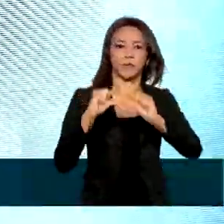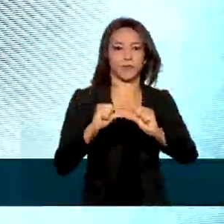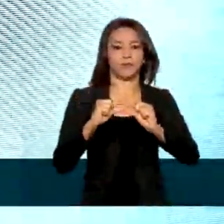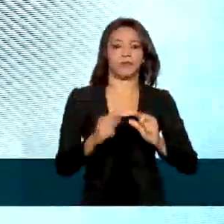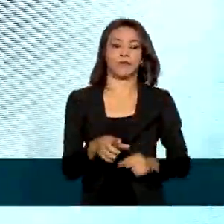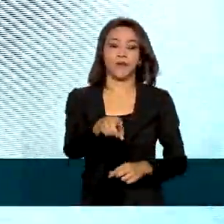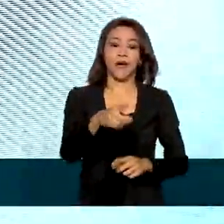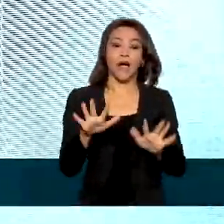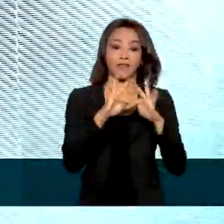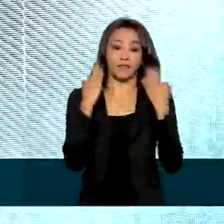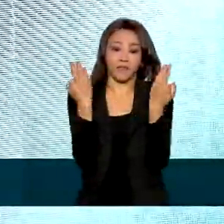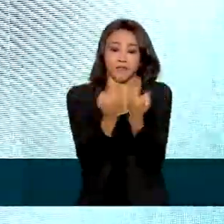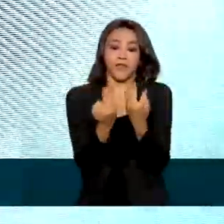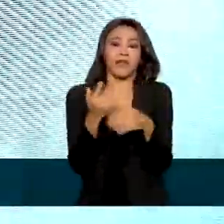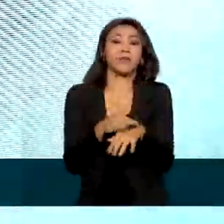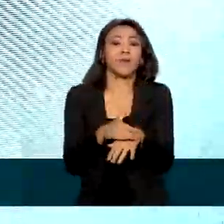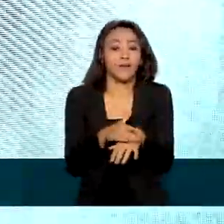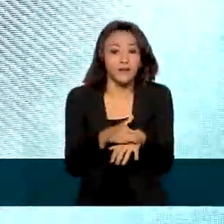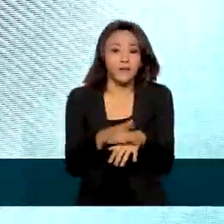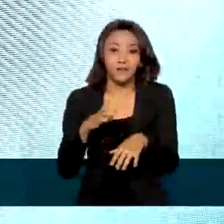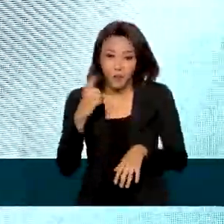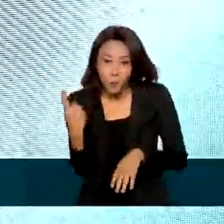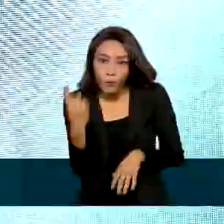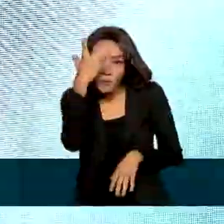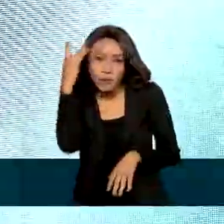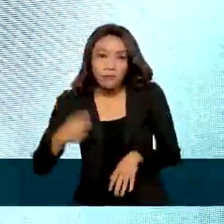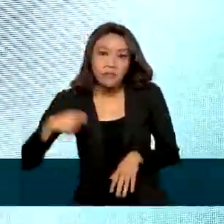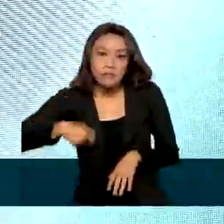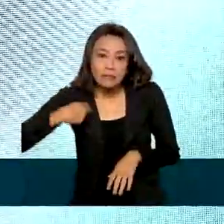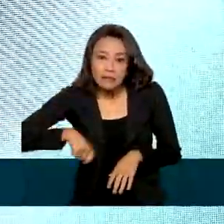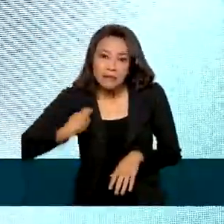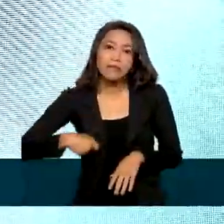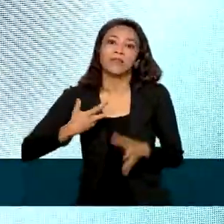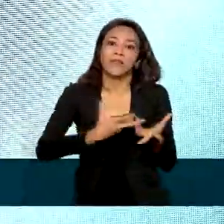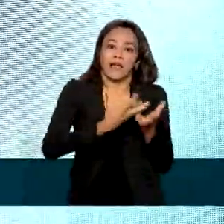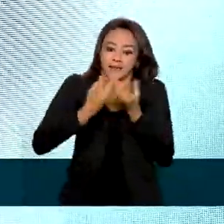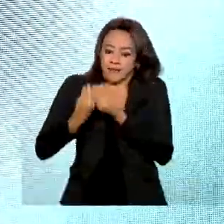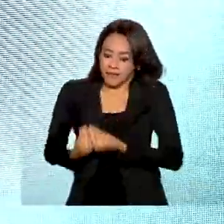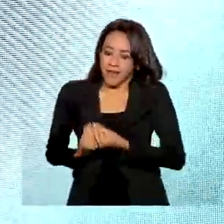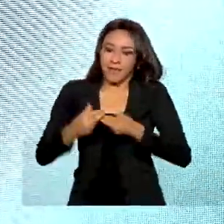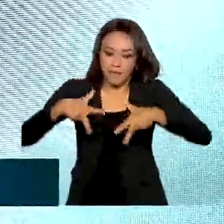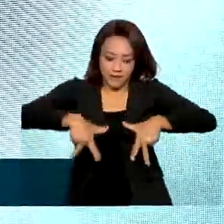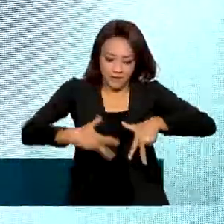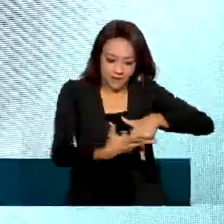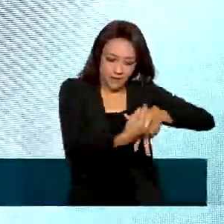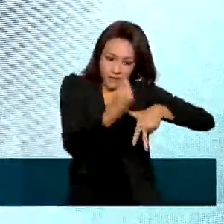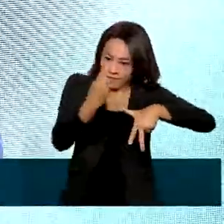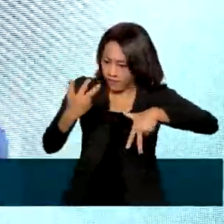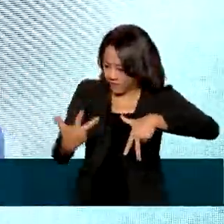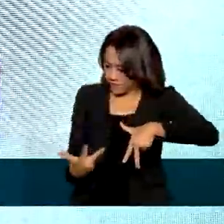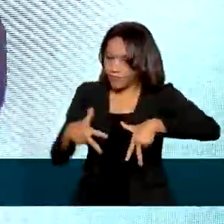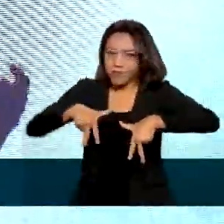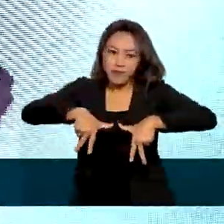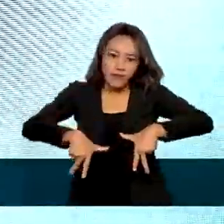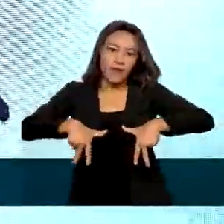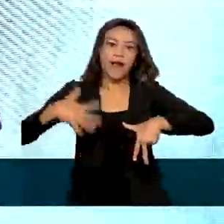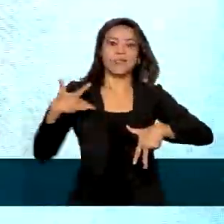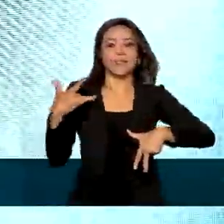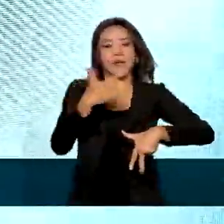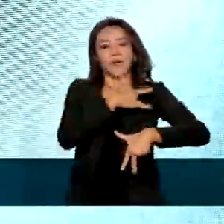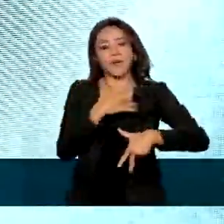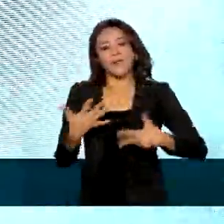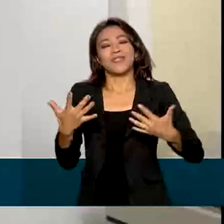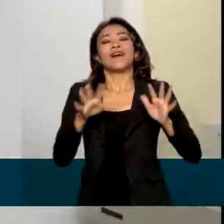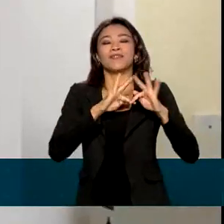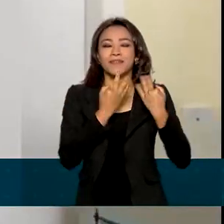doente, a família toda adoece. E quando esse paciente também recebe a saúde de volta, a família também recebe